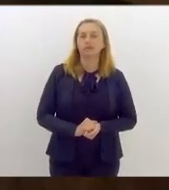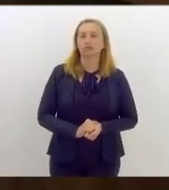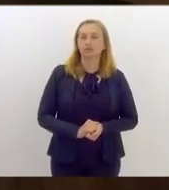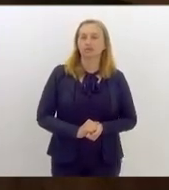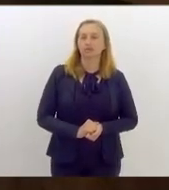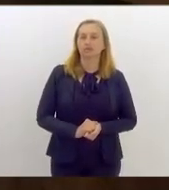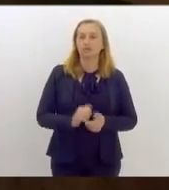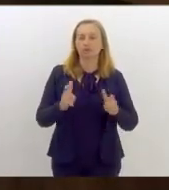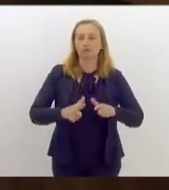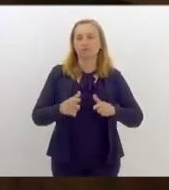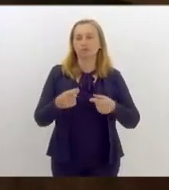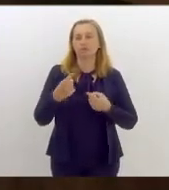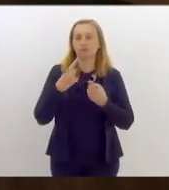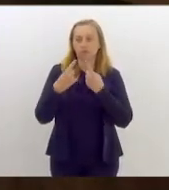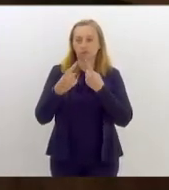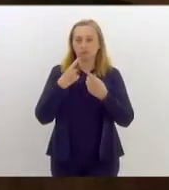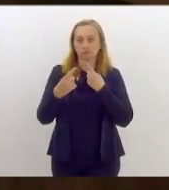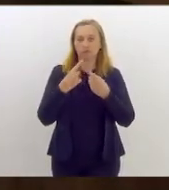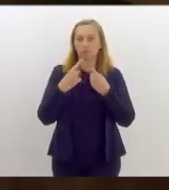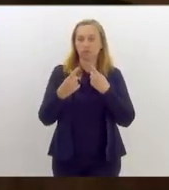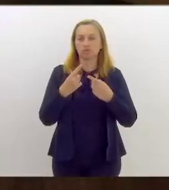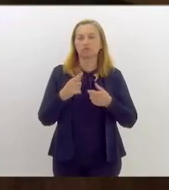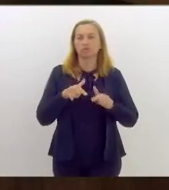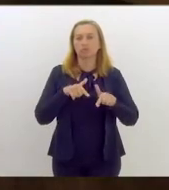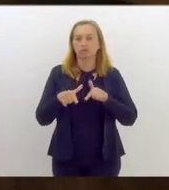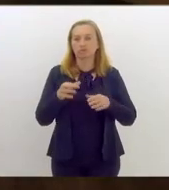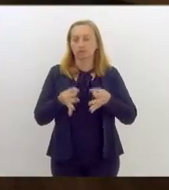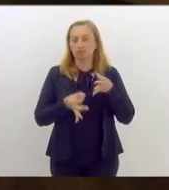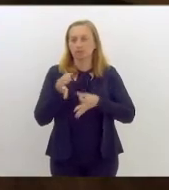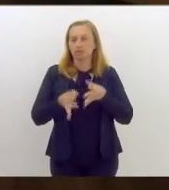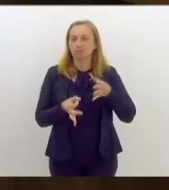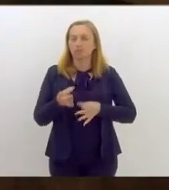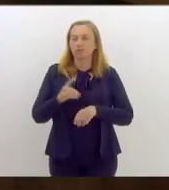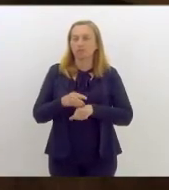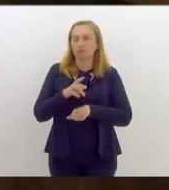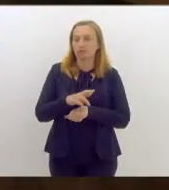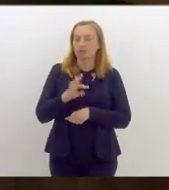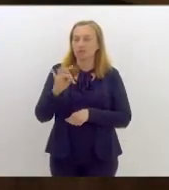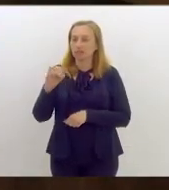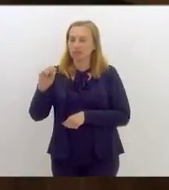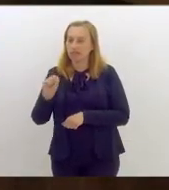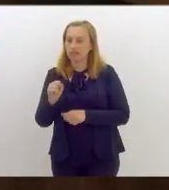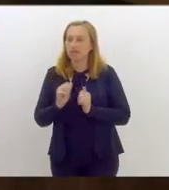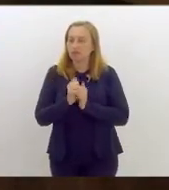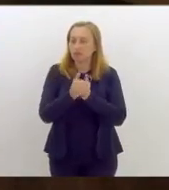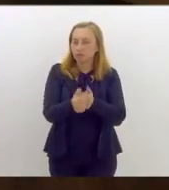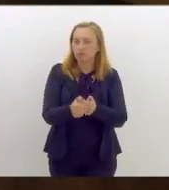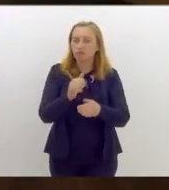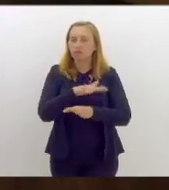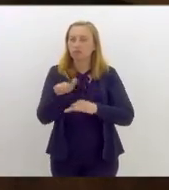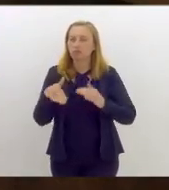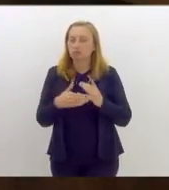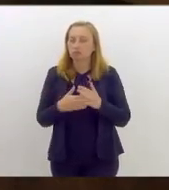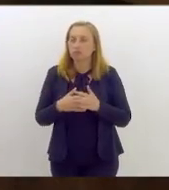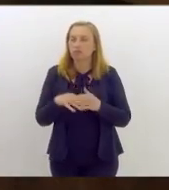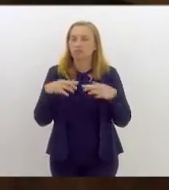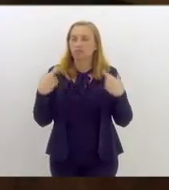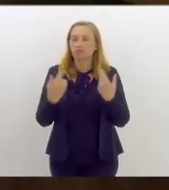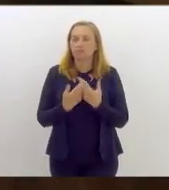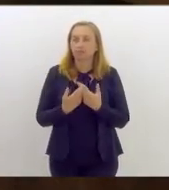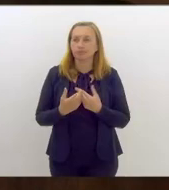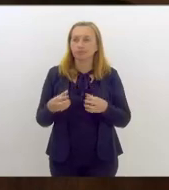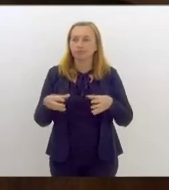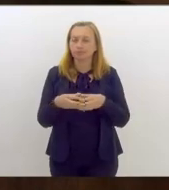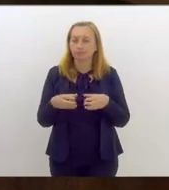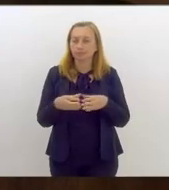de debate, de discussão e de atuação jurídica. A doutora Thaisa acompanha todas as audiências da